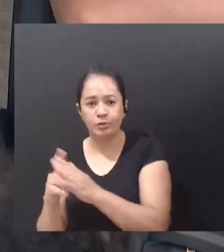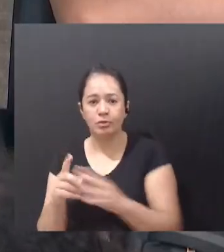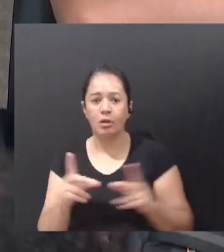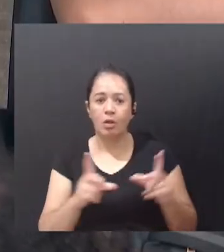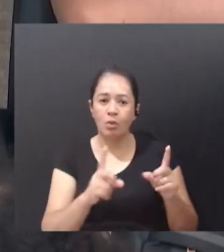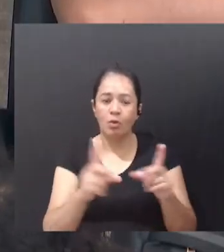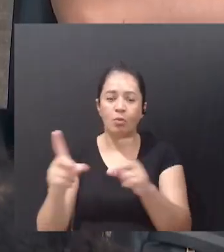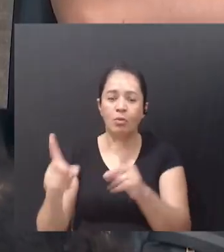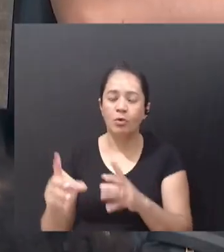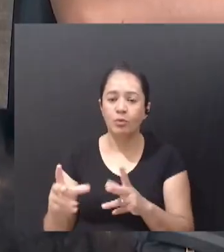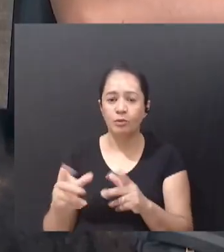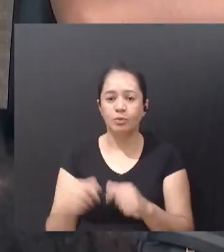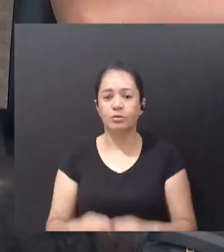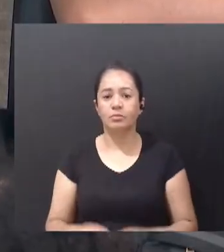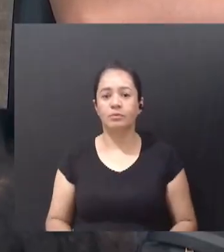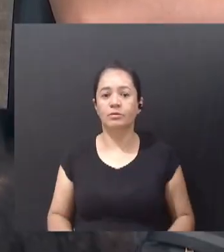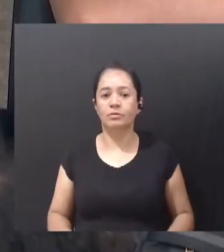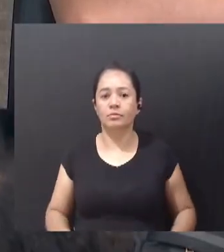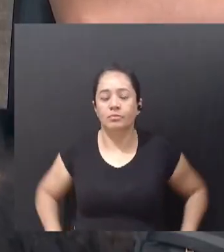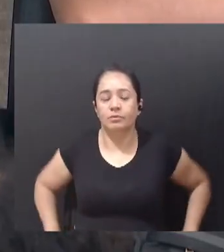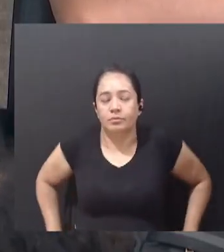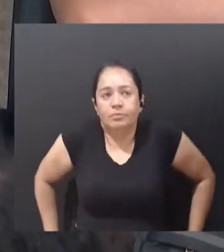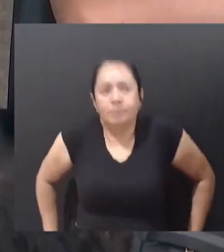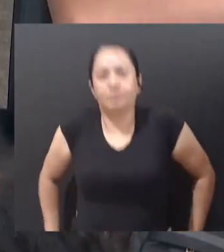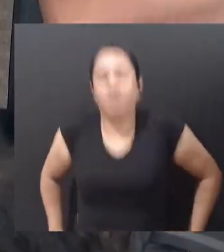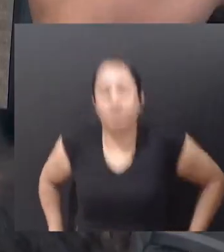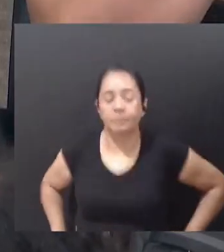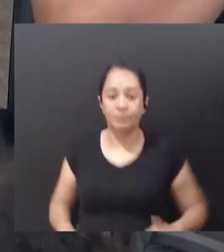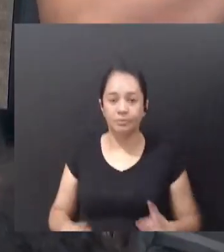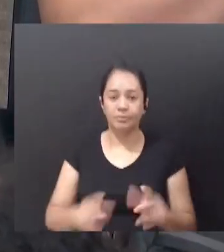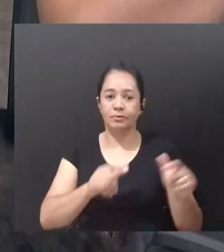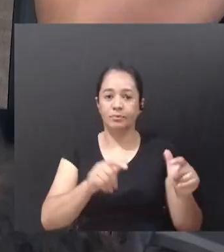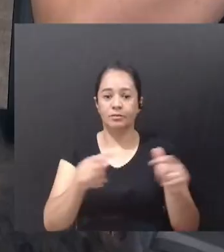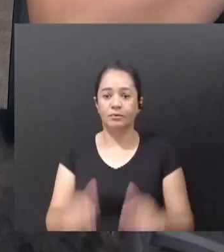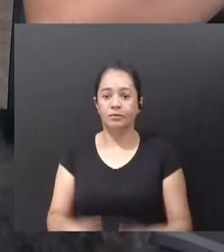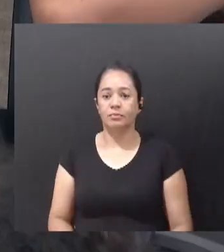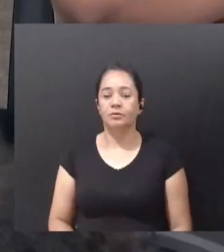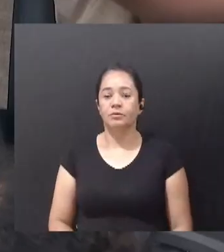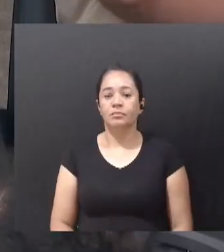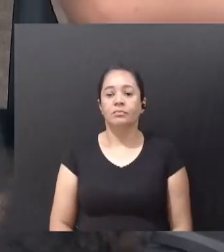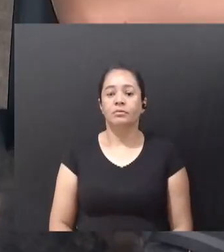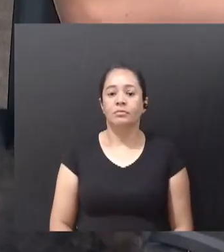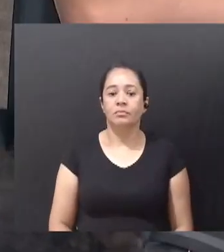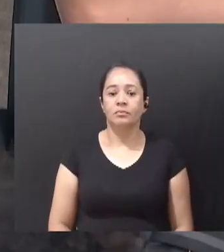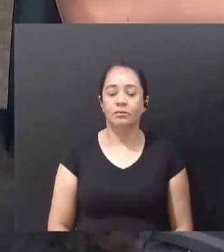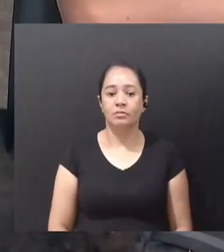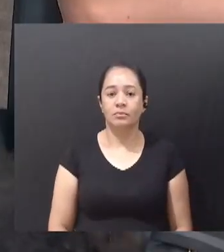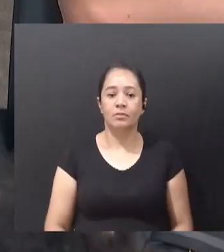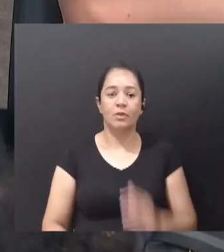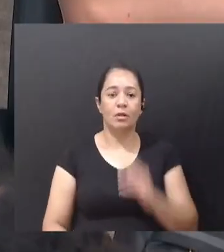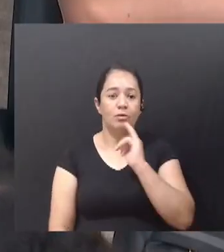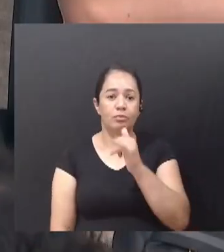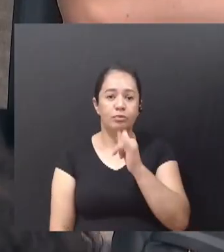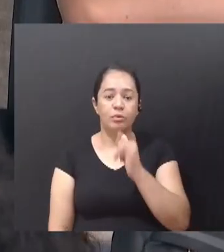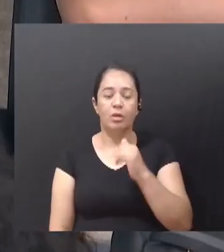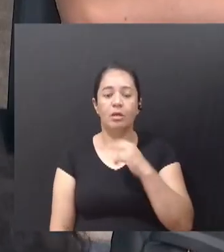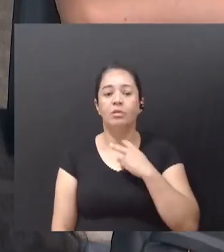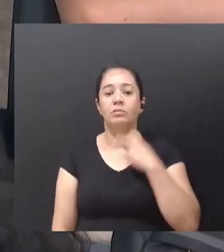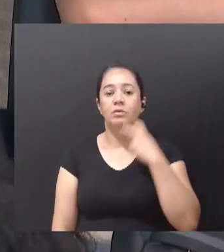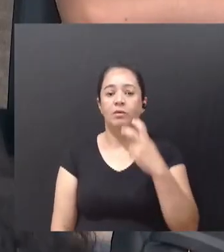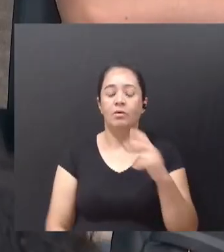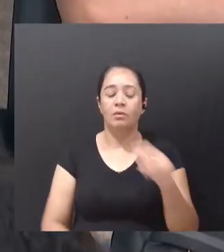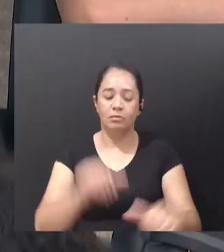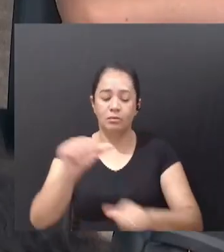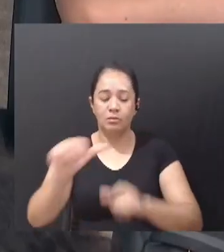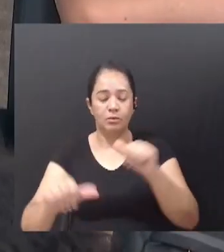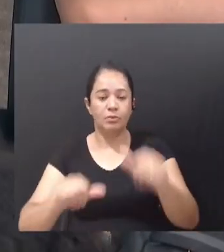tudo, ele sempre está nesse lugar da resistência e das narrativas e da voz mudando, né,